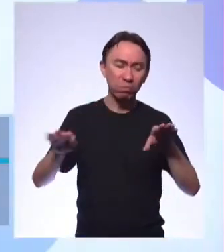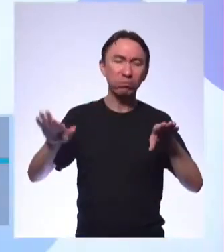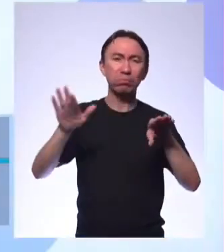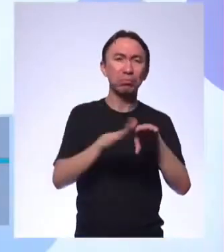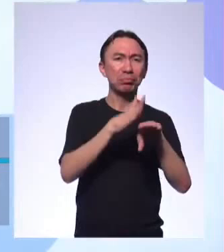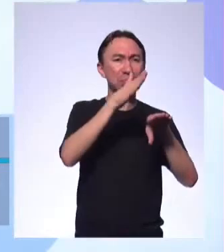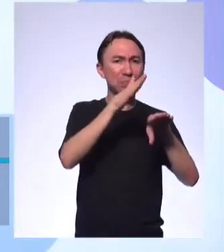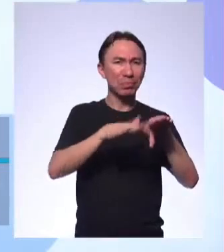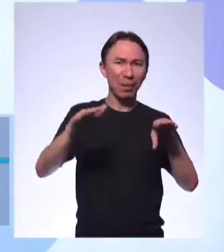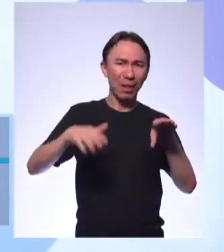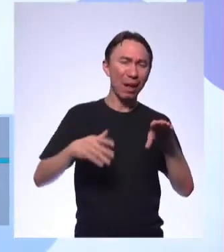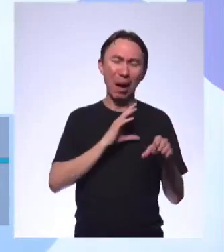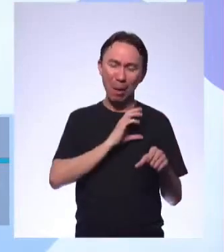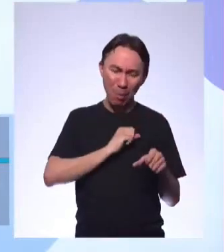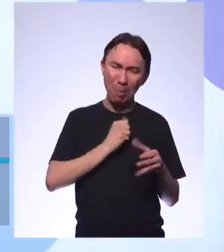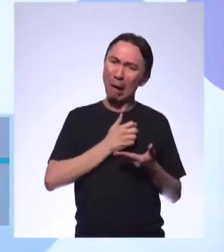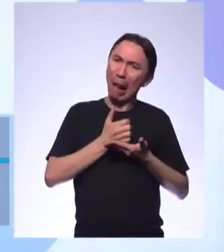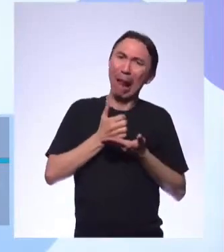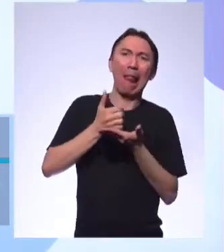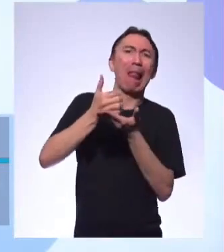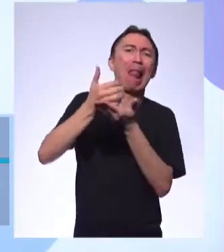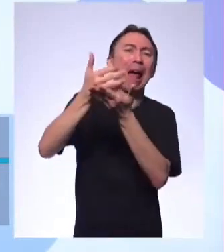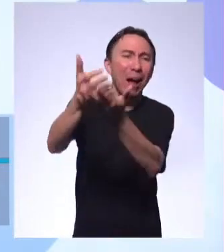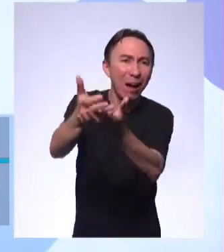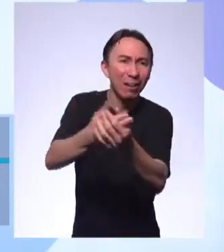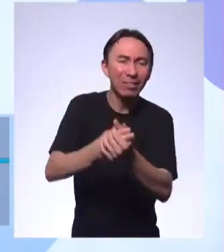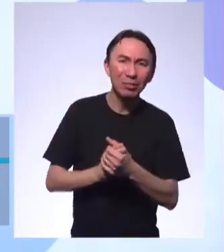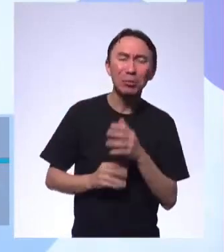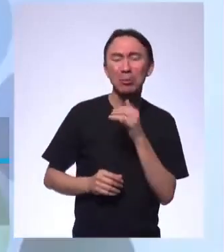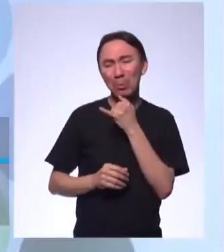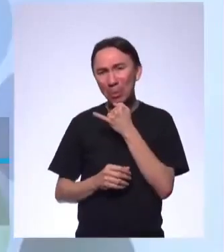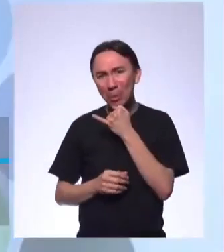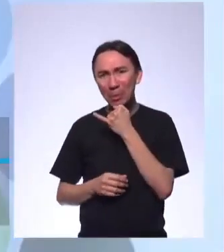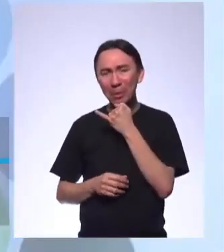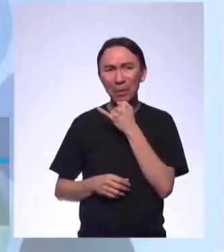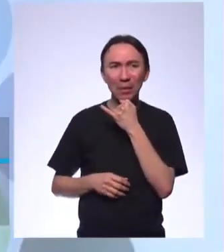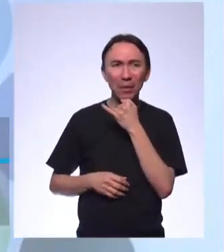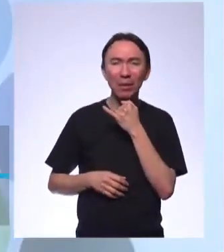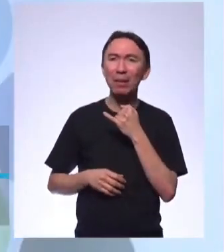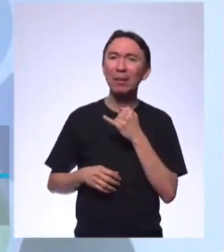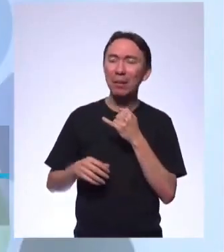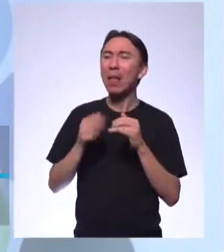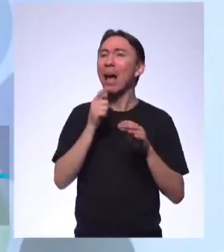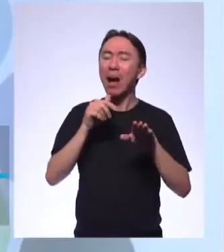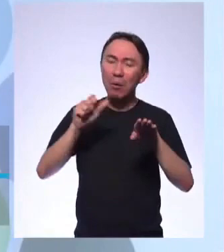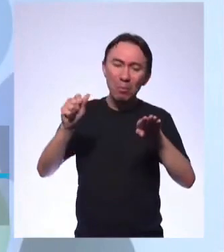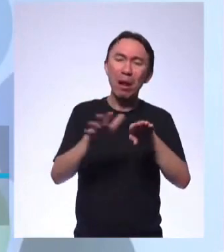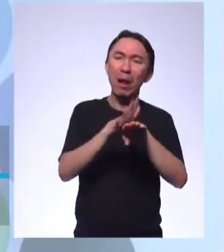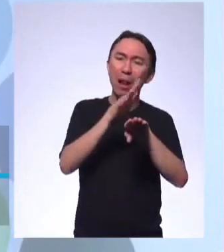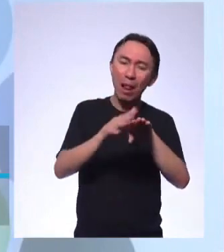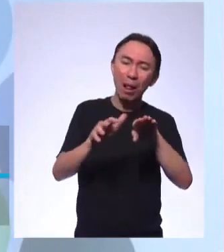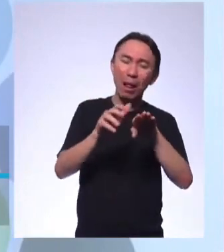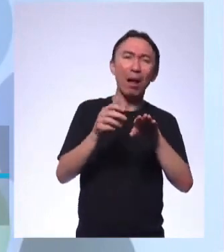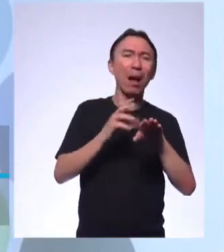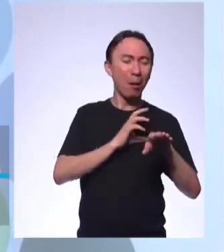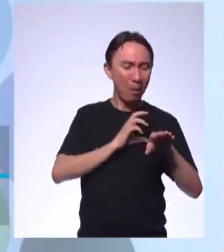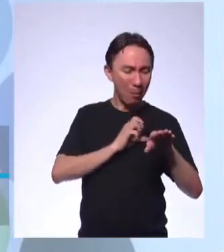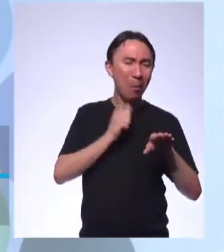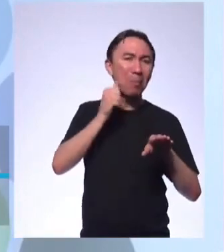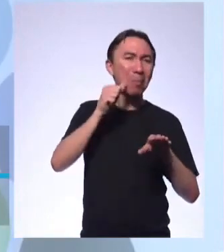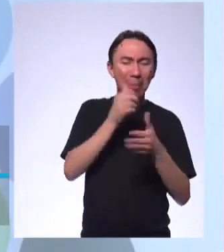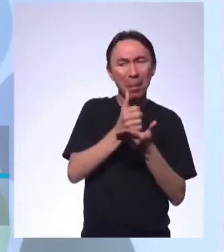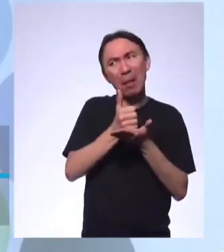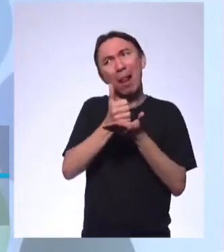Sabrina diz, tristeza e mágoa pelo mar ter levado sua amada. É, agora, essa do mar ter levado a amada, eu fiquei pensando, mas exatamente ele está falando, assim,